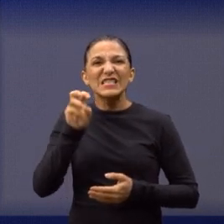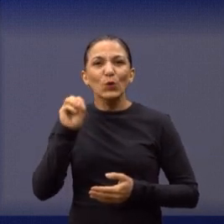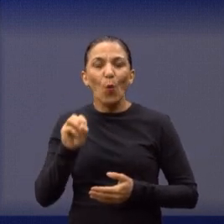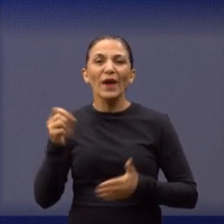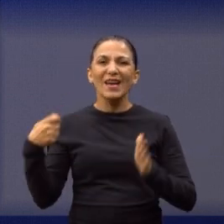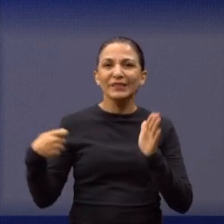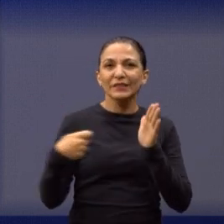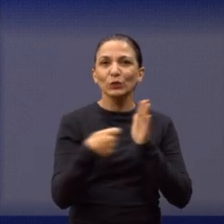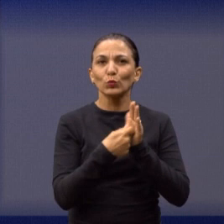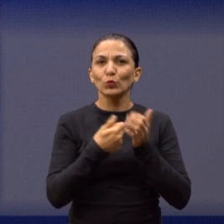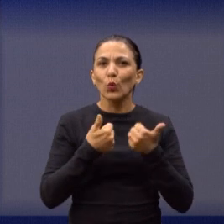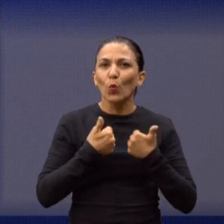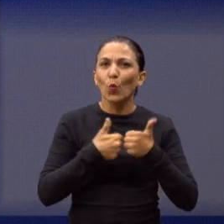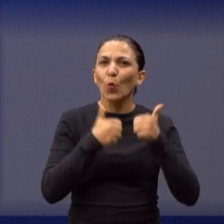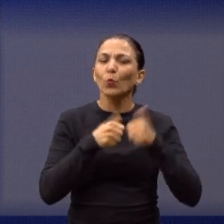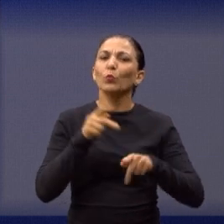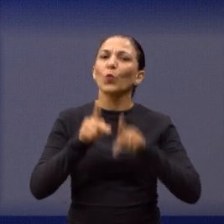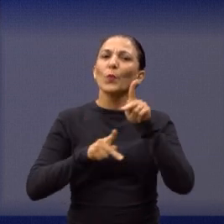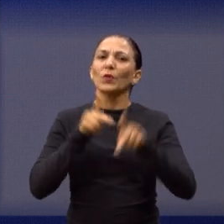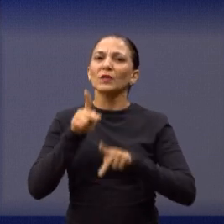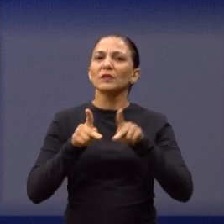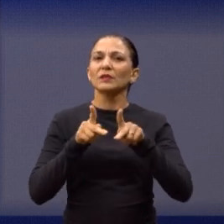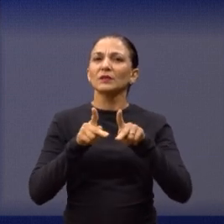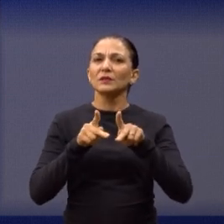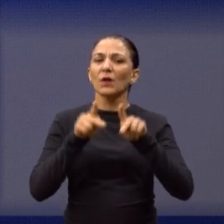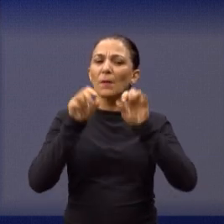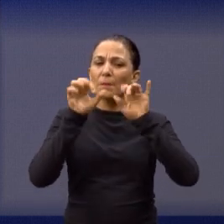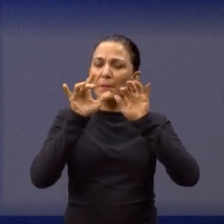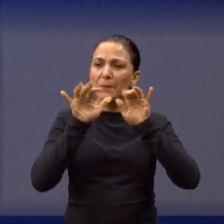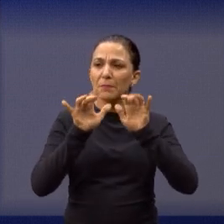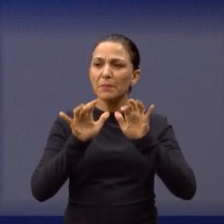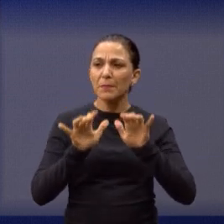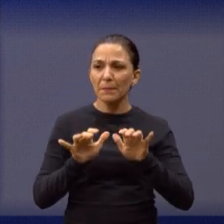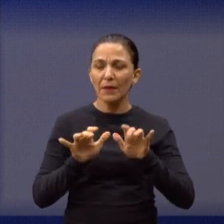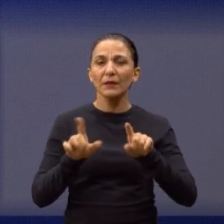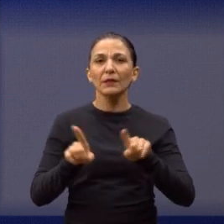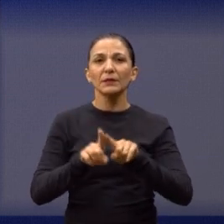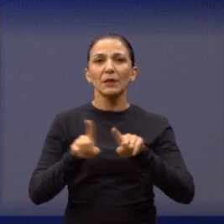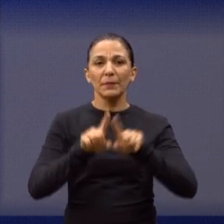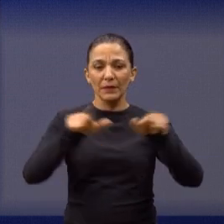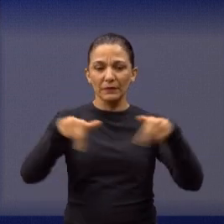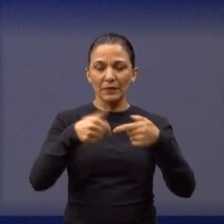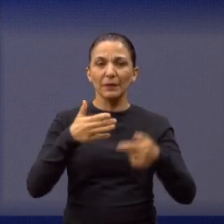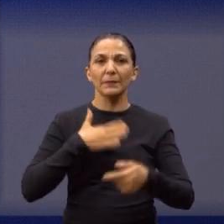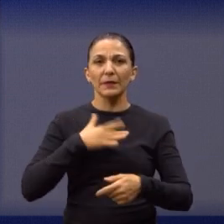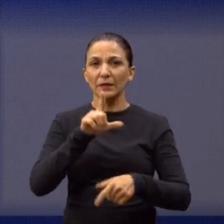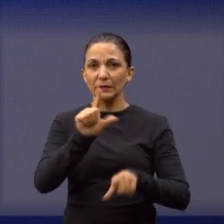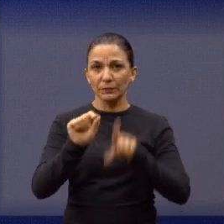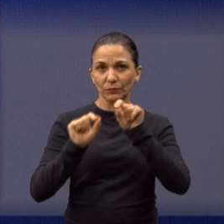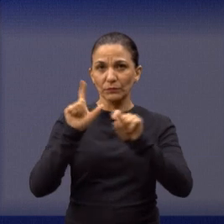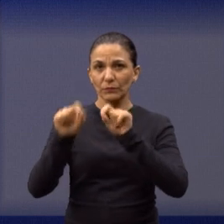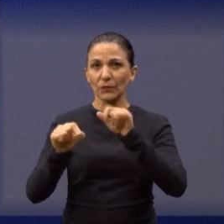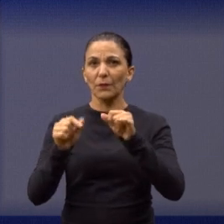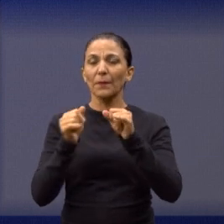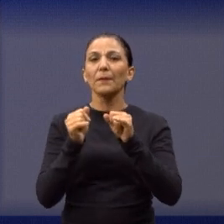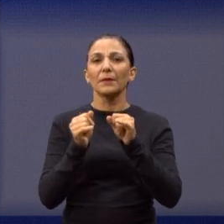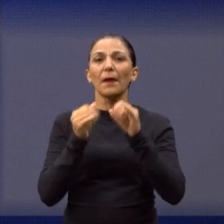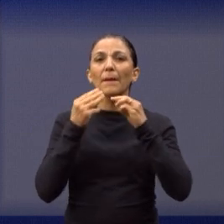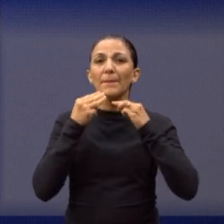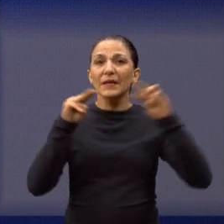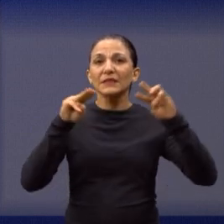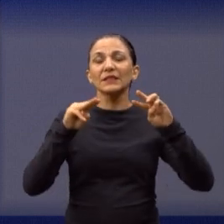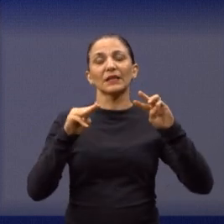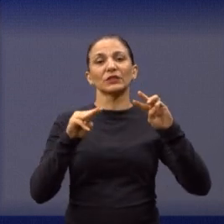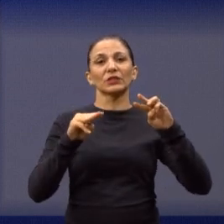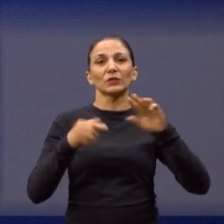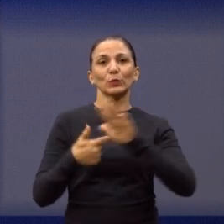do transporte público da população que manda, vereador adicional, para o nosso gabinete. Então, a gente selecionou algumas que eu queria passar e transmitir para as